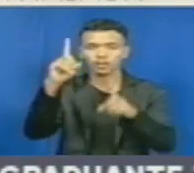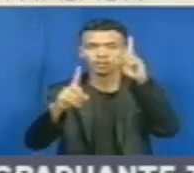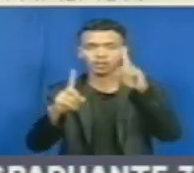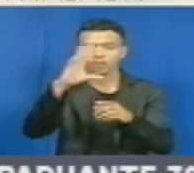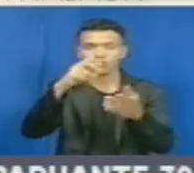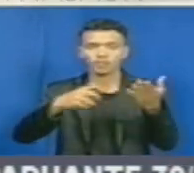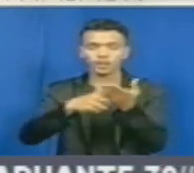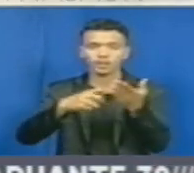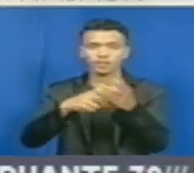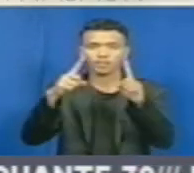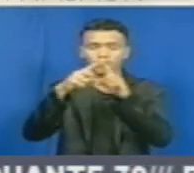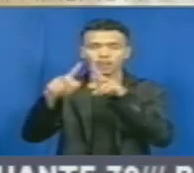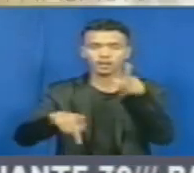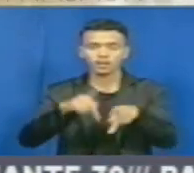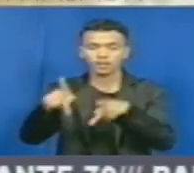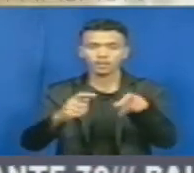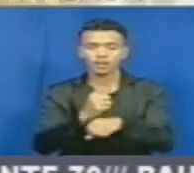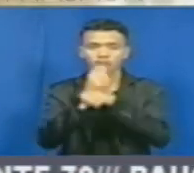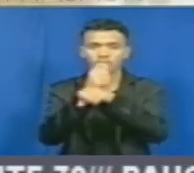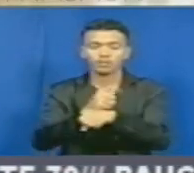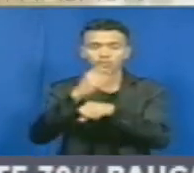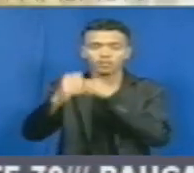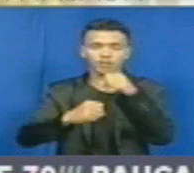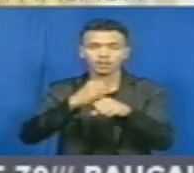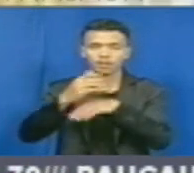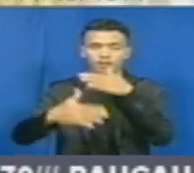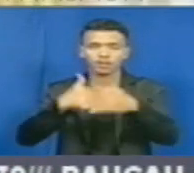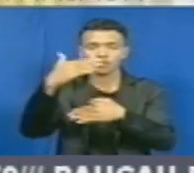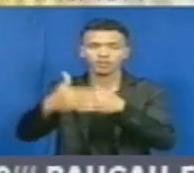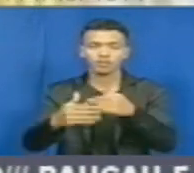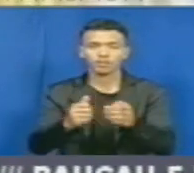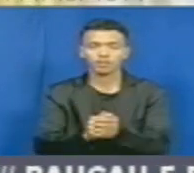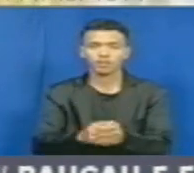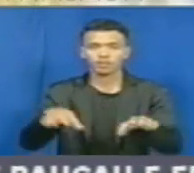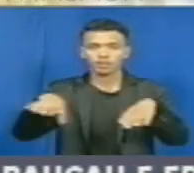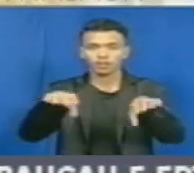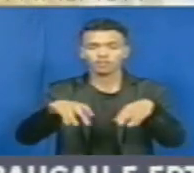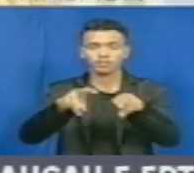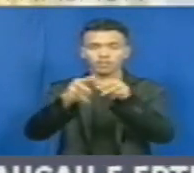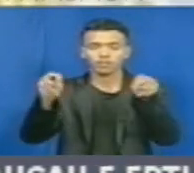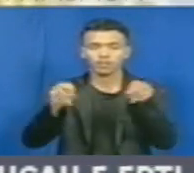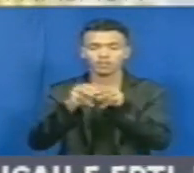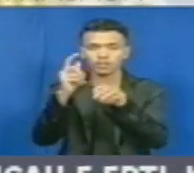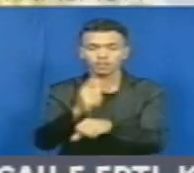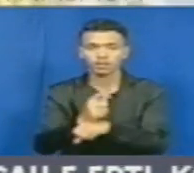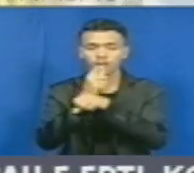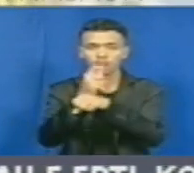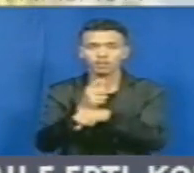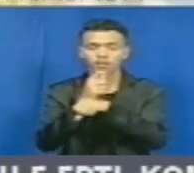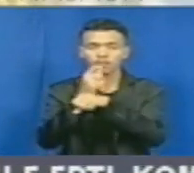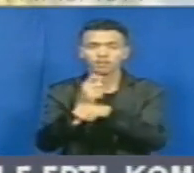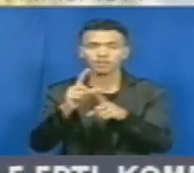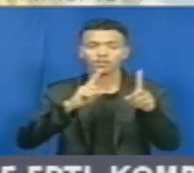na Tauro e Atinan Oin. A serviço e a notariado município Atauruña, a Lurasi Mosba